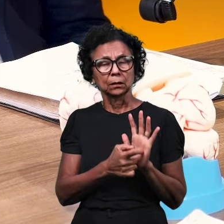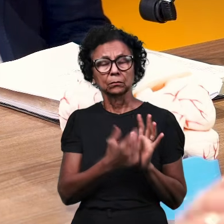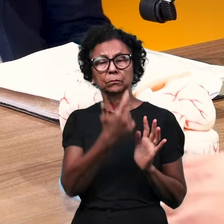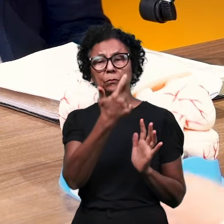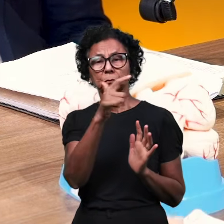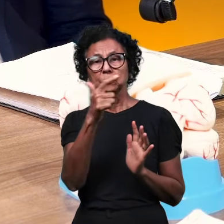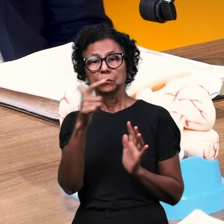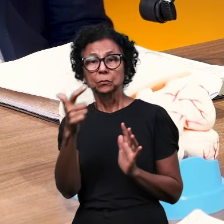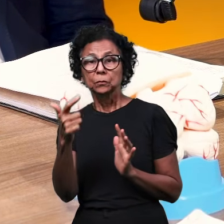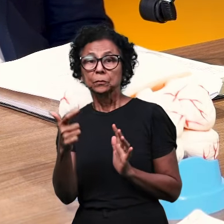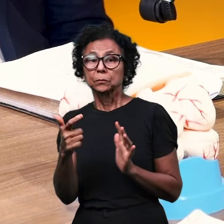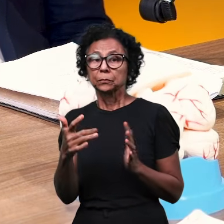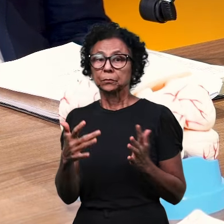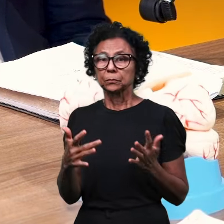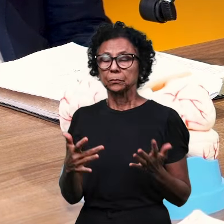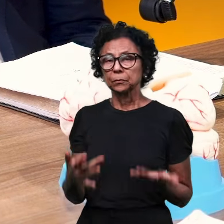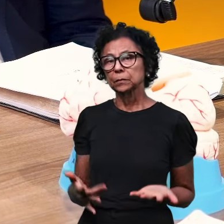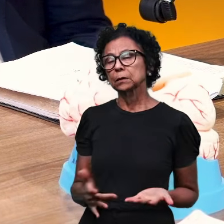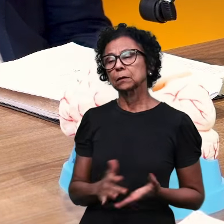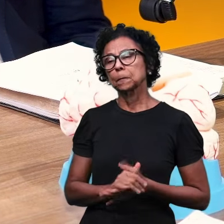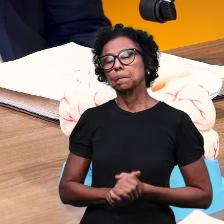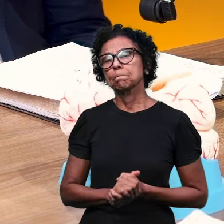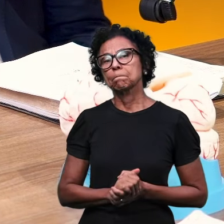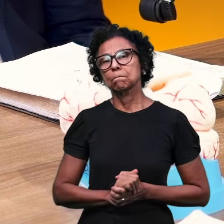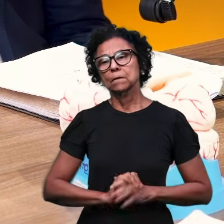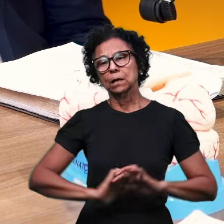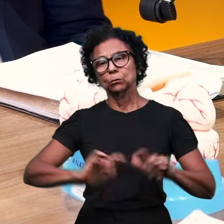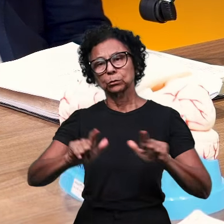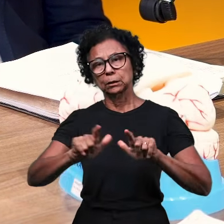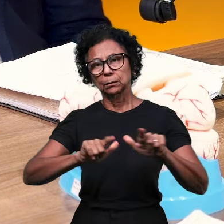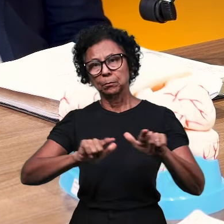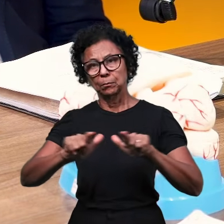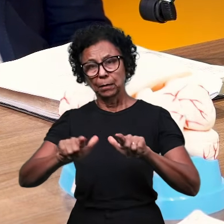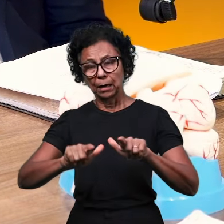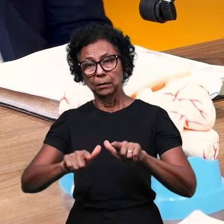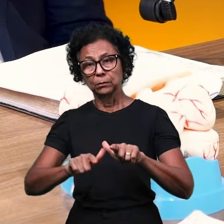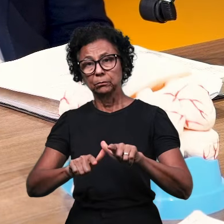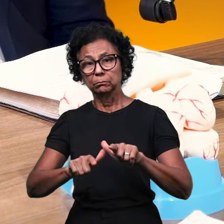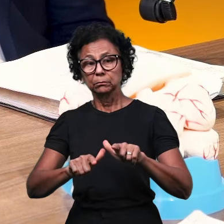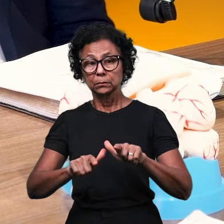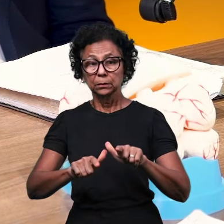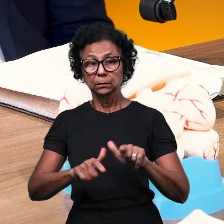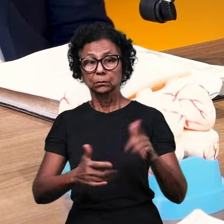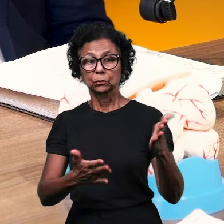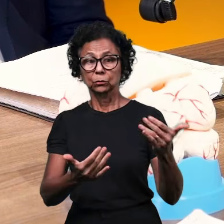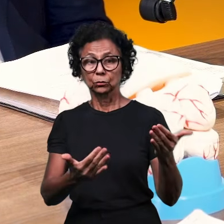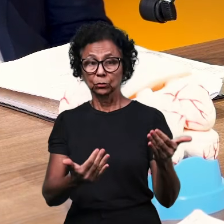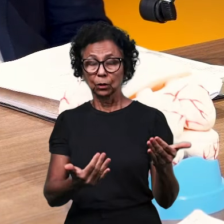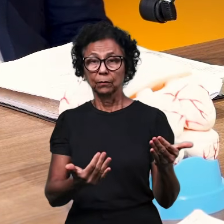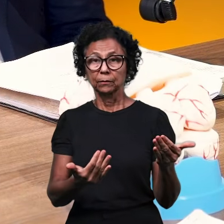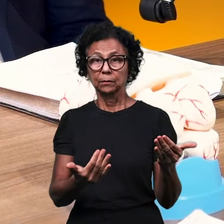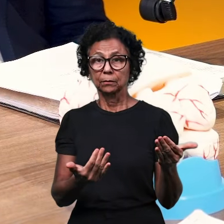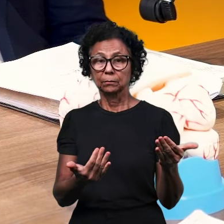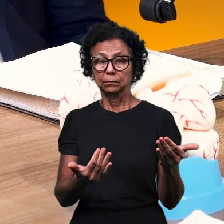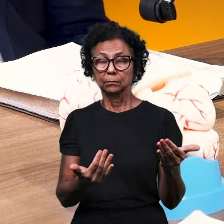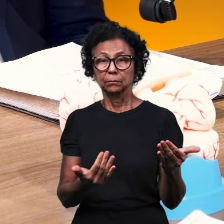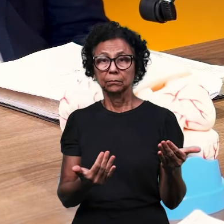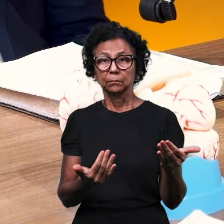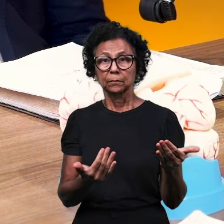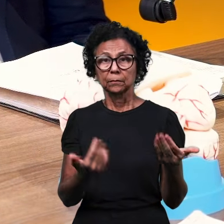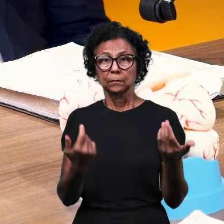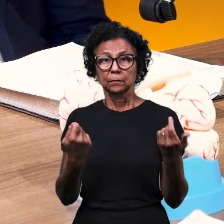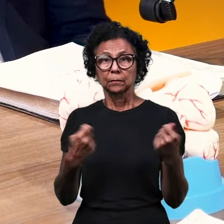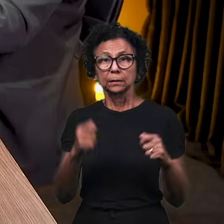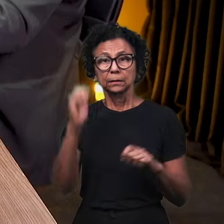exigir do jovem um trabalho, uma formação, e que ele precisa buscar entender qual é a aptidão